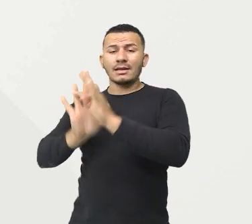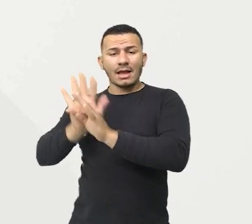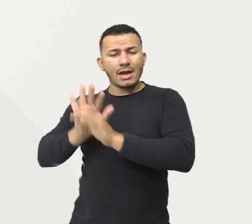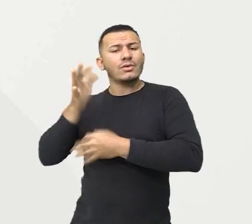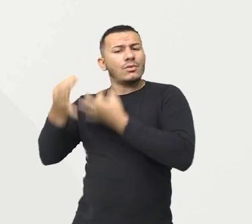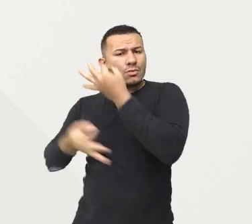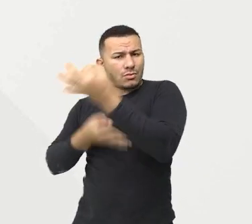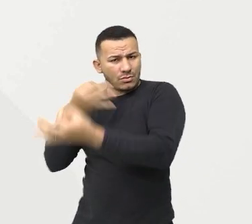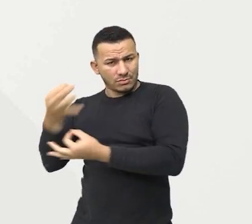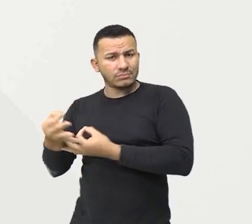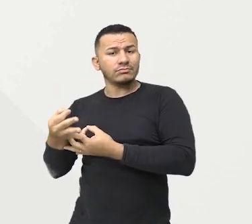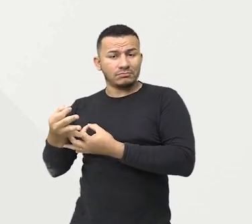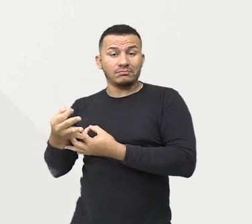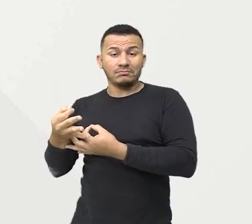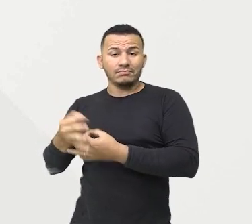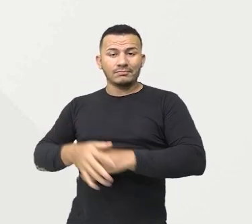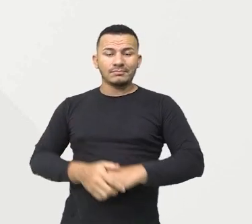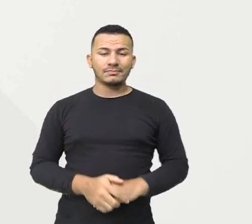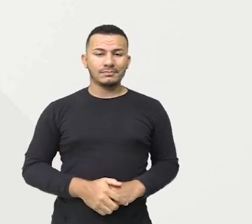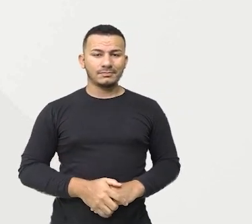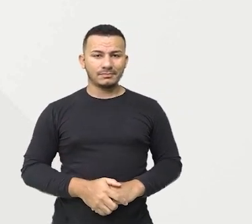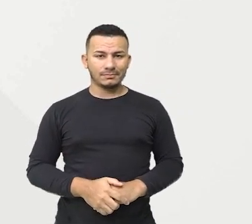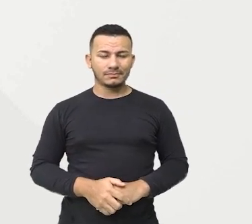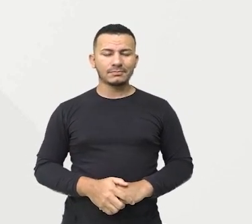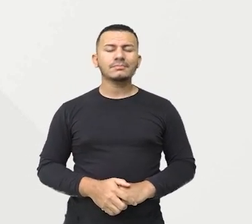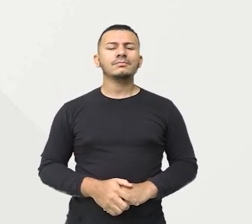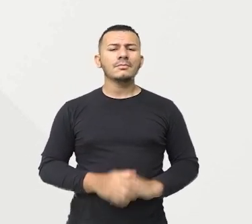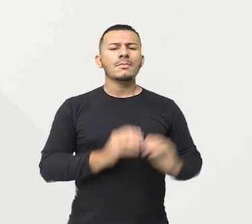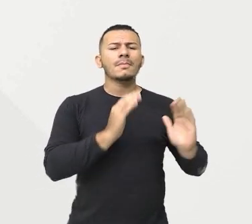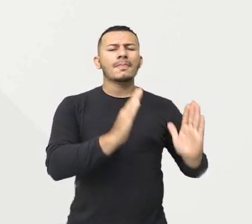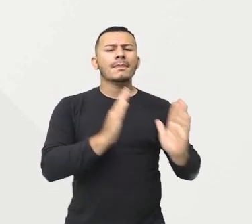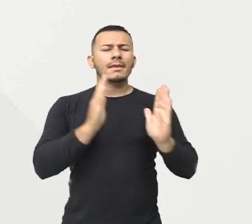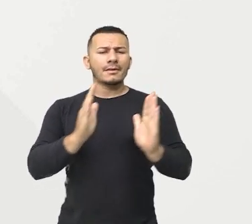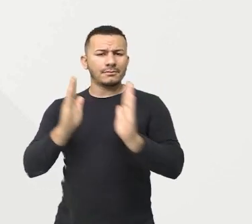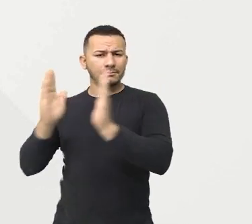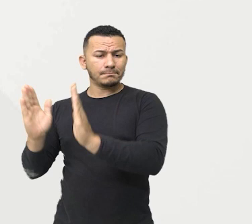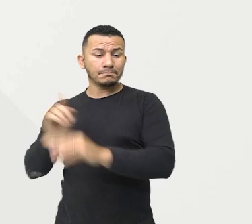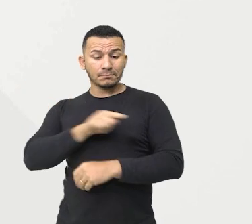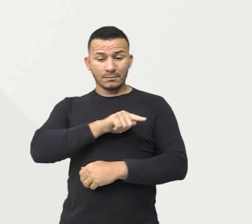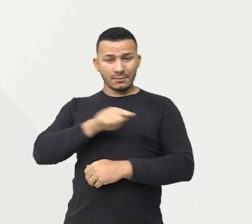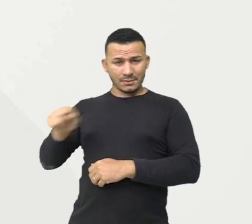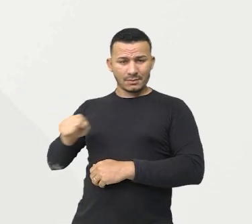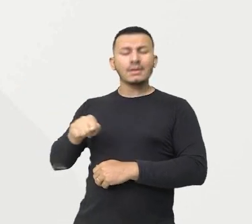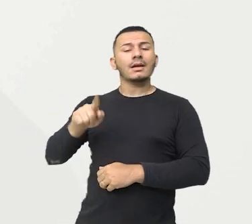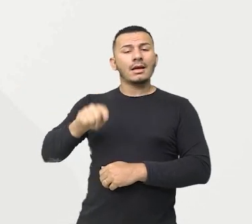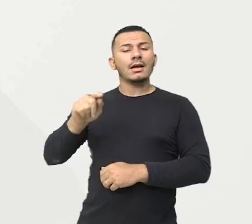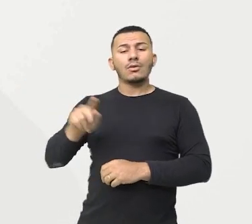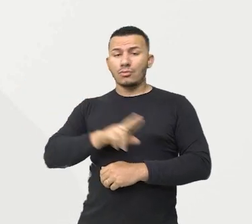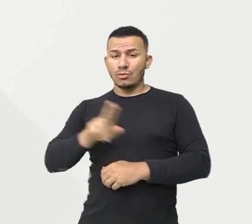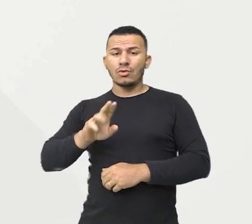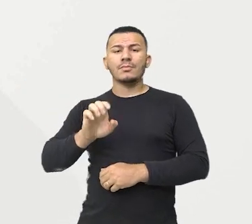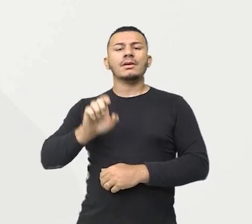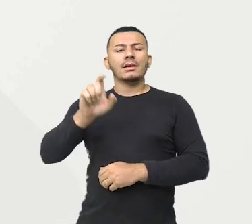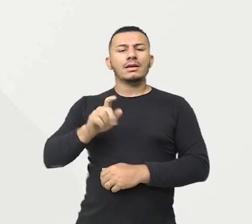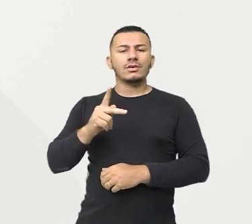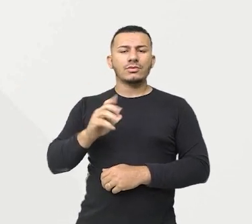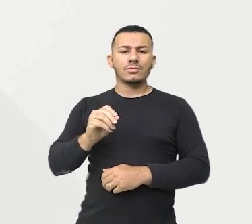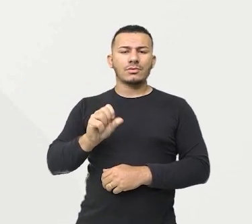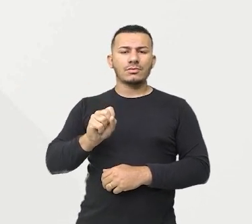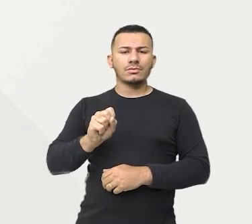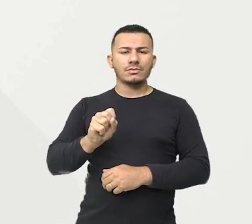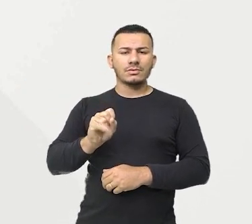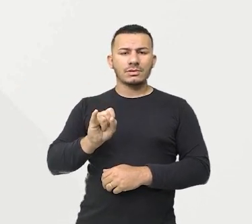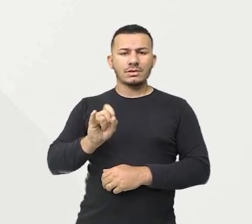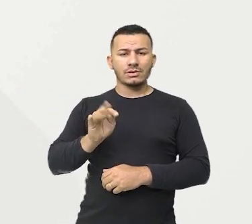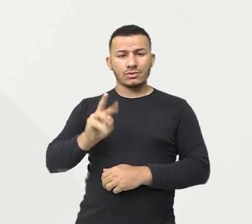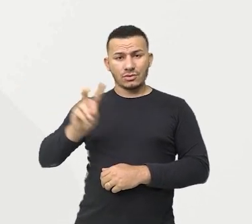um assunto, ok? E esses textos são expositivos e dissertativos, tá? A gente já